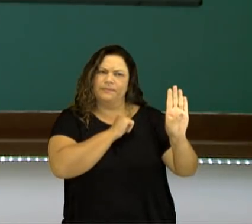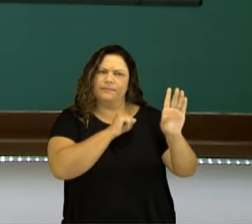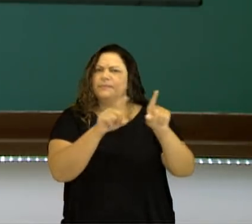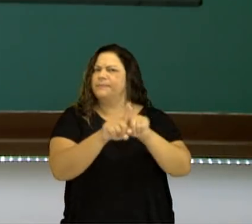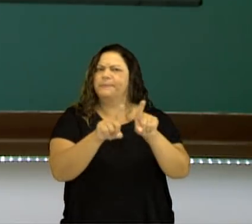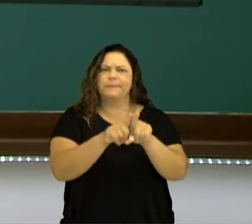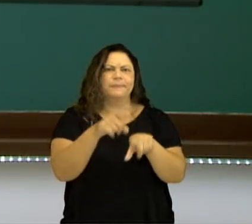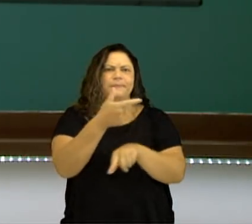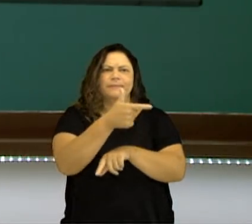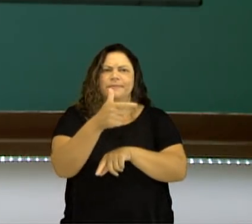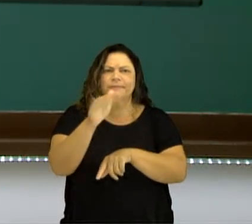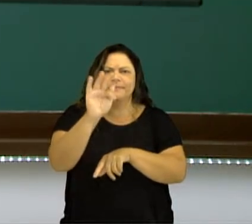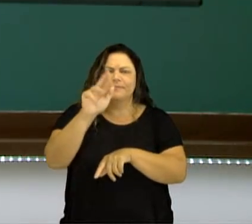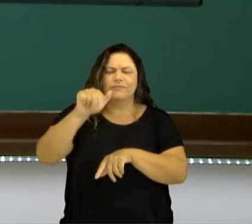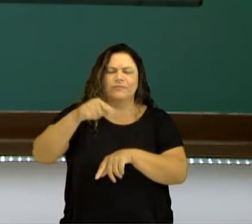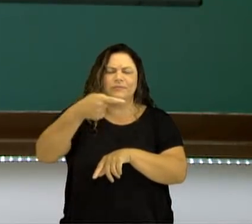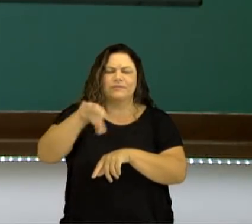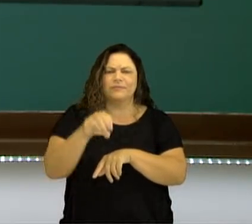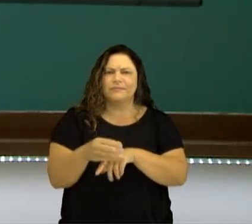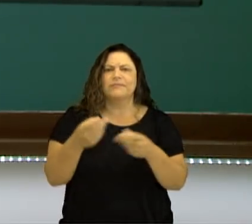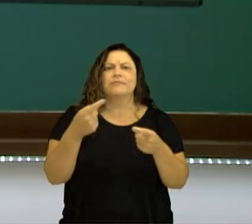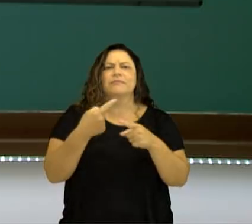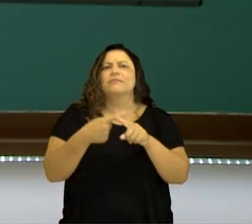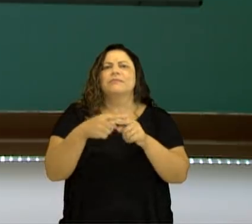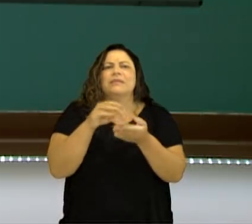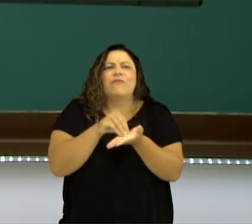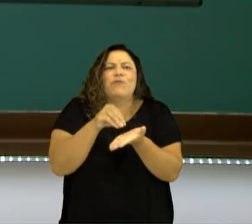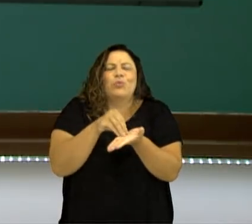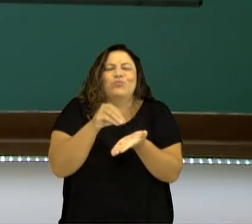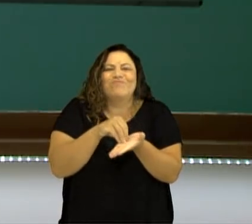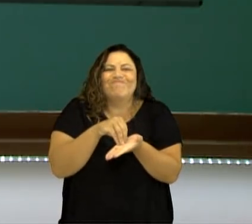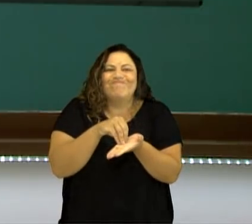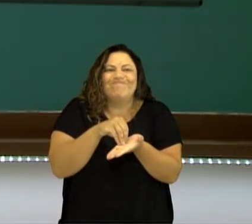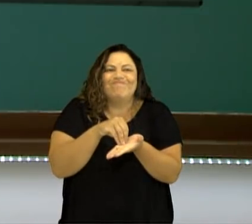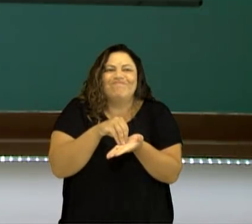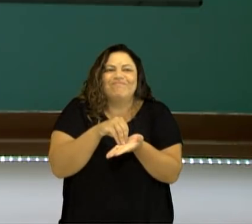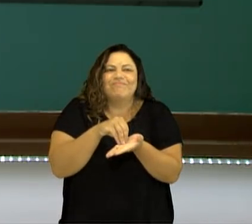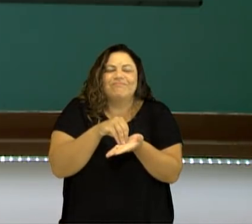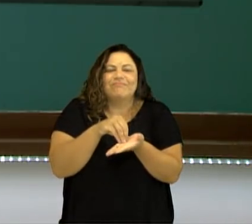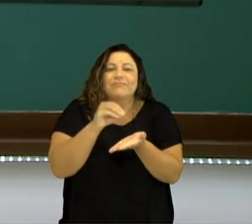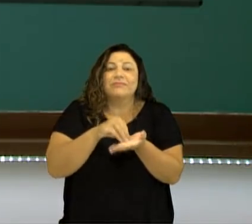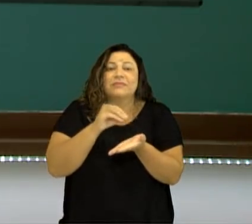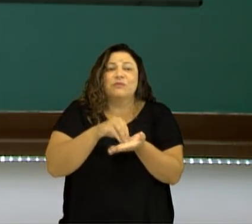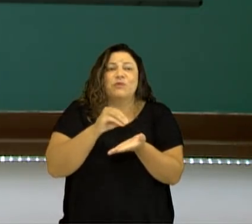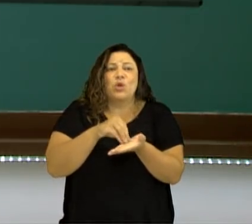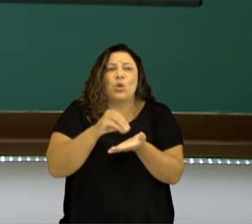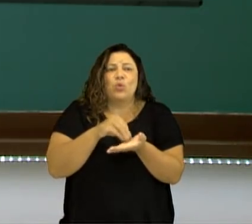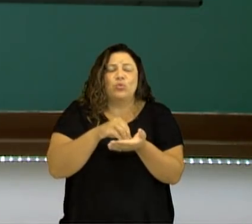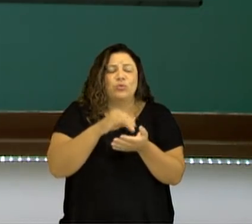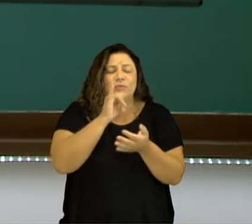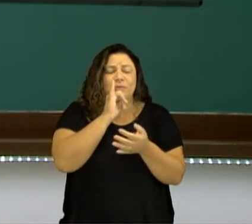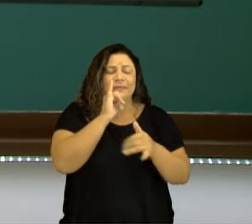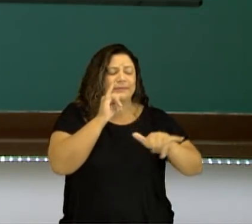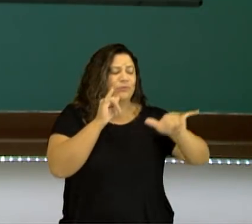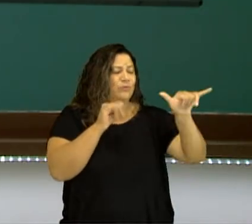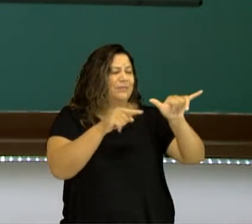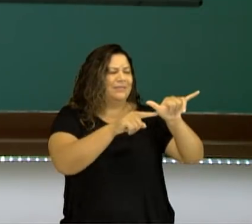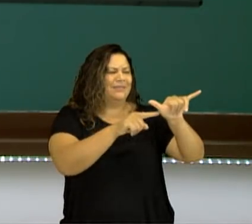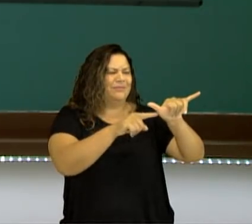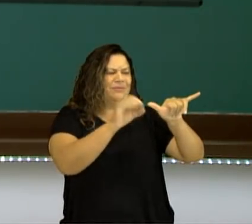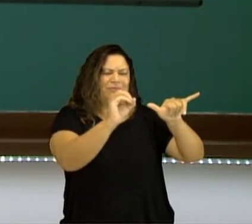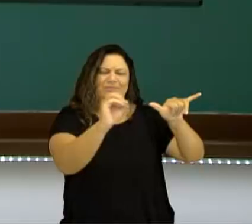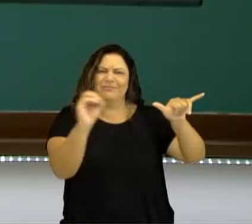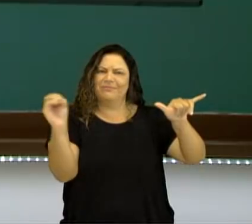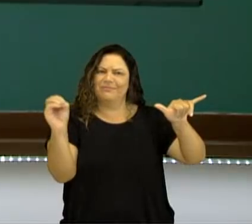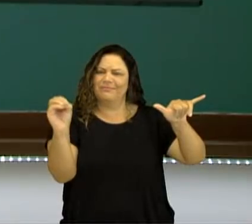porque faltou uma correspondência aqui para um dos elementos, tá? Então o elemento Y aqui, ó, ele ficou sem